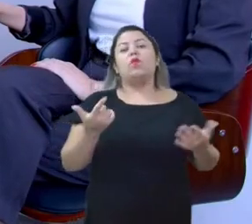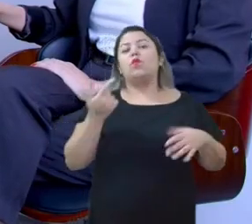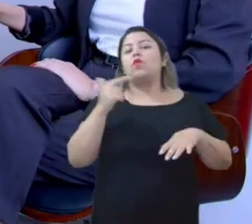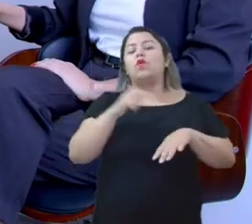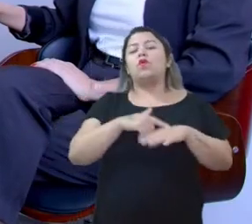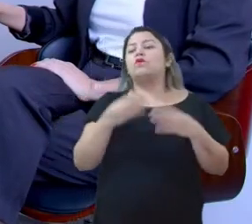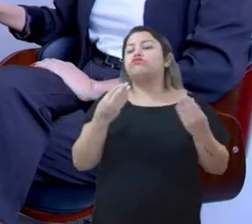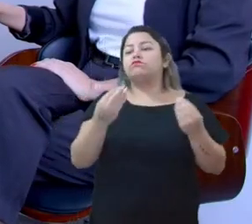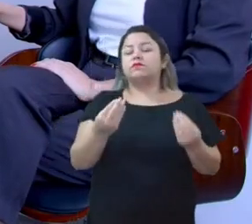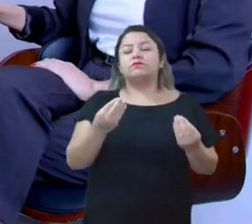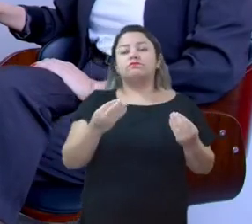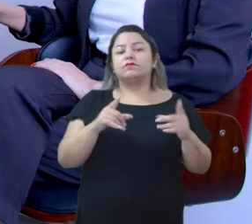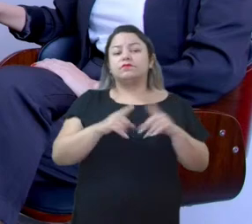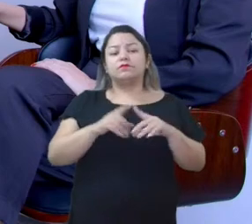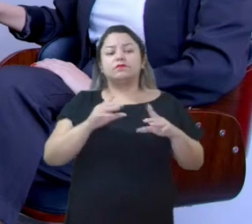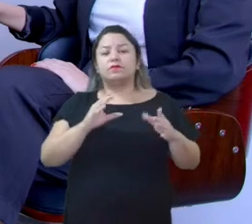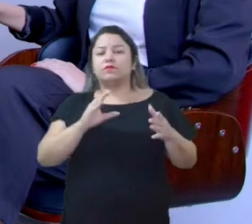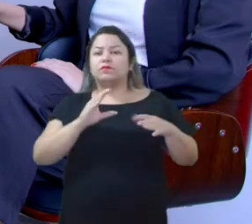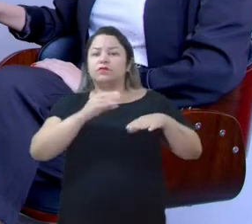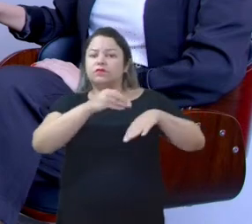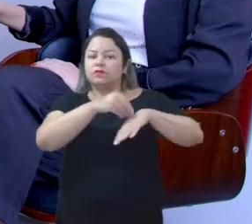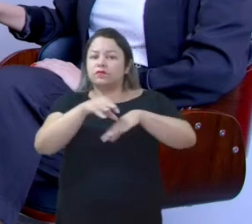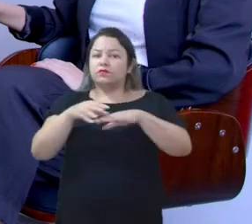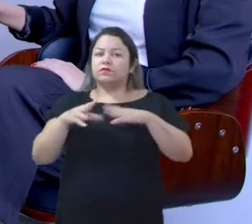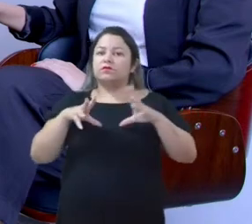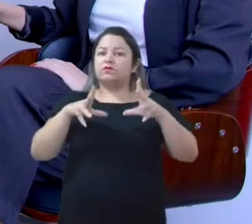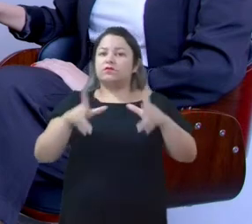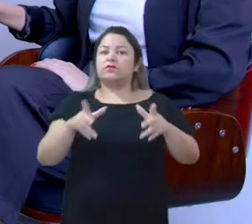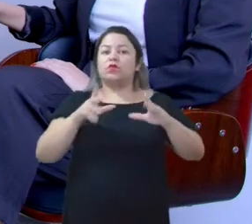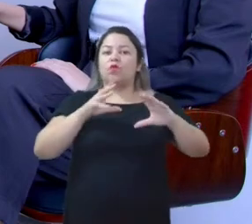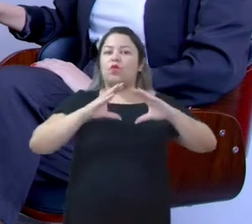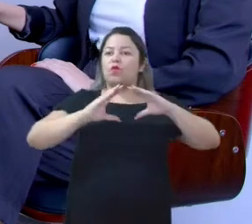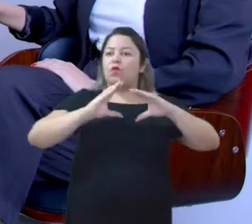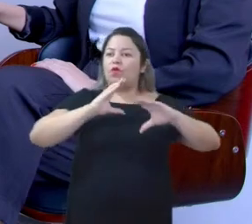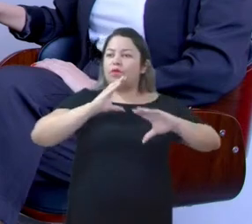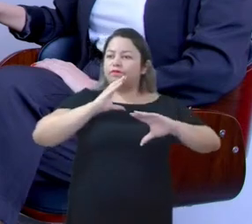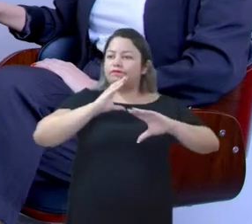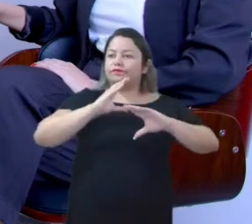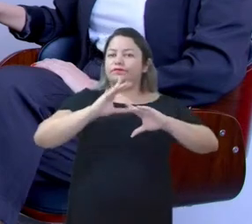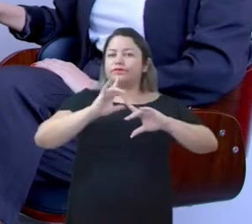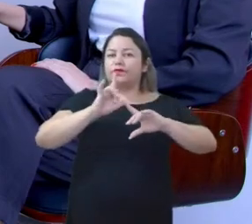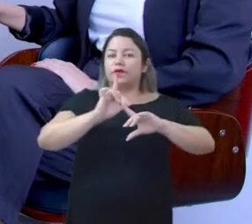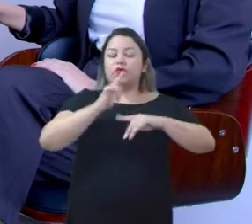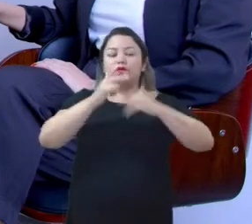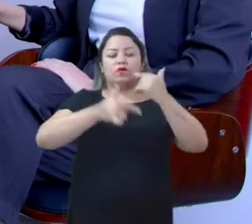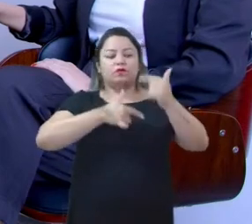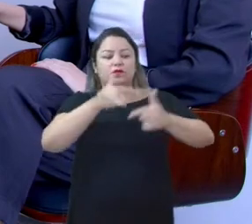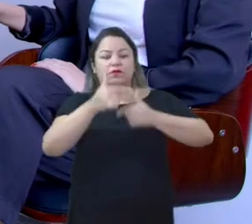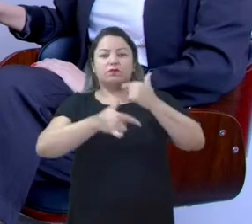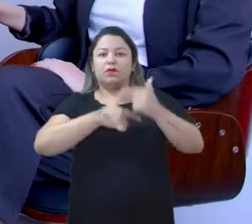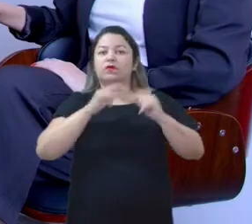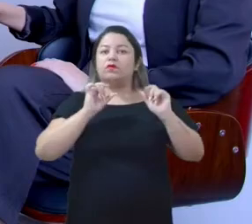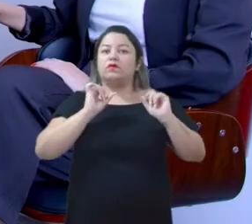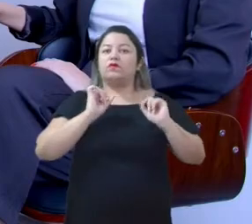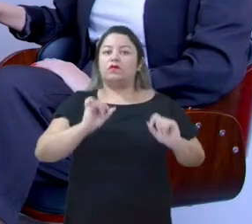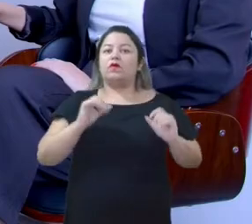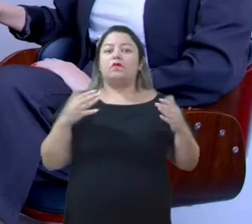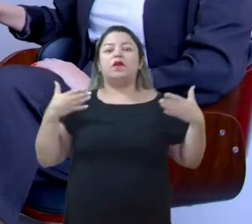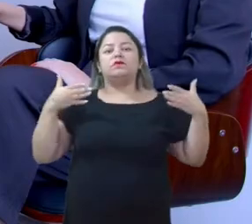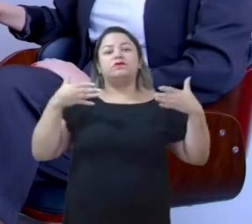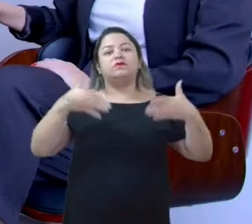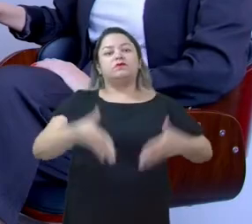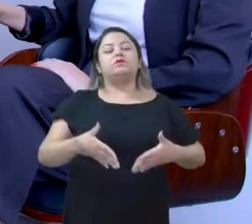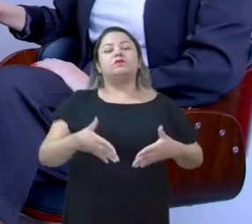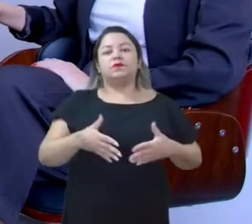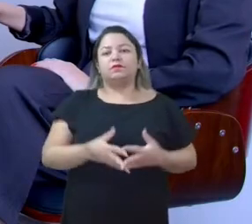vamos compartilhar todos esses ganhos de produtividade com o trabalhador brasileiro? Que hora que o trabalhador participa desse